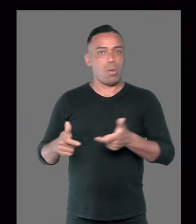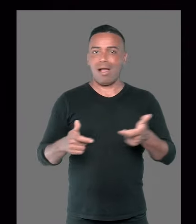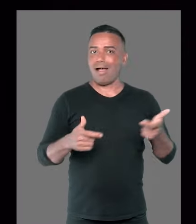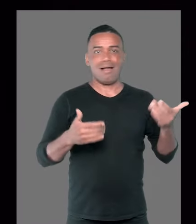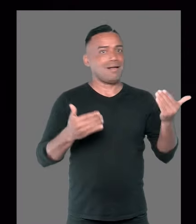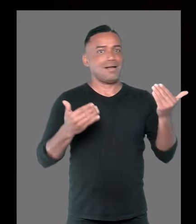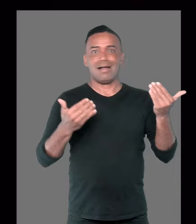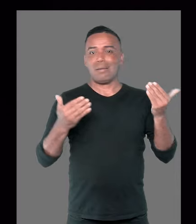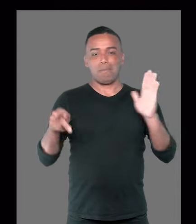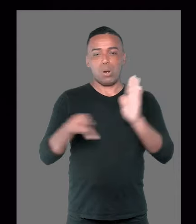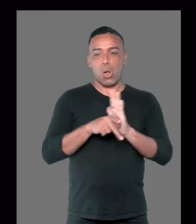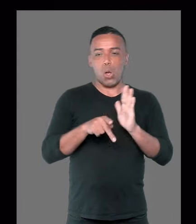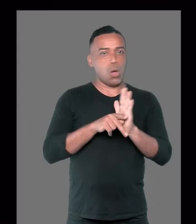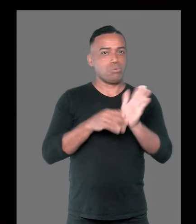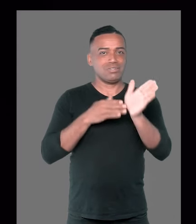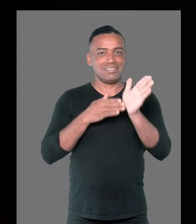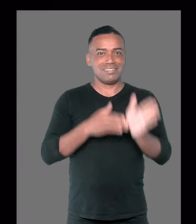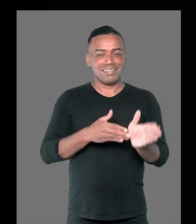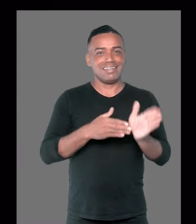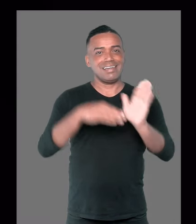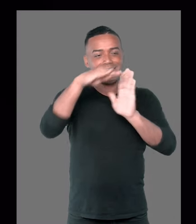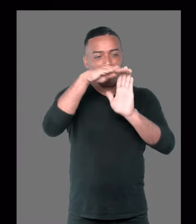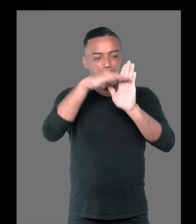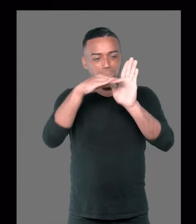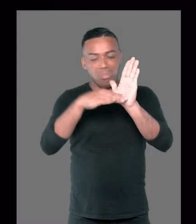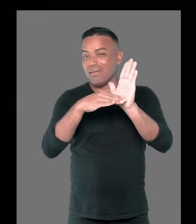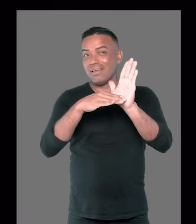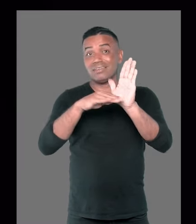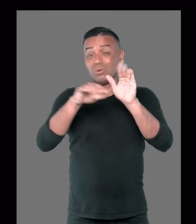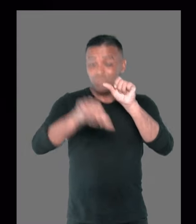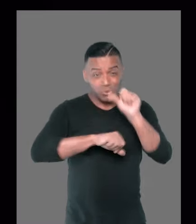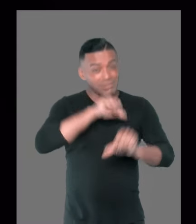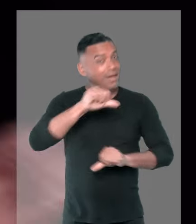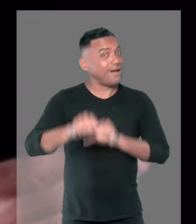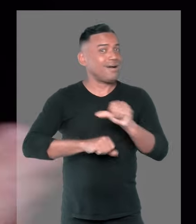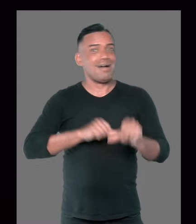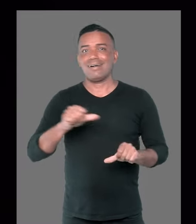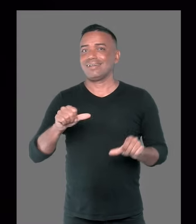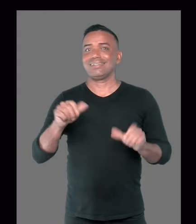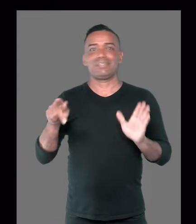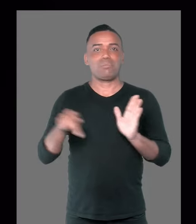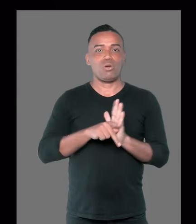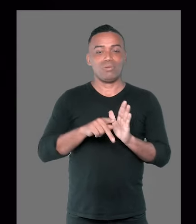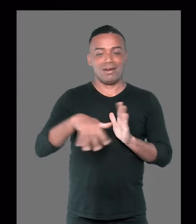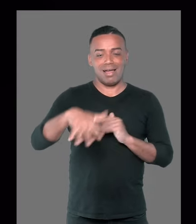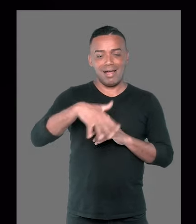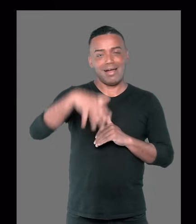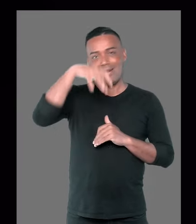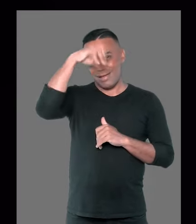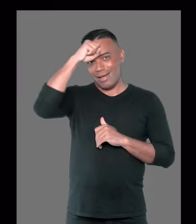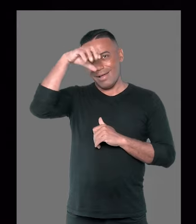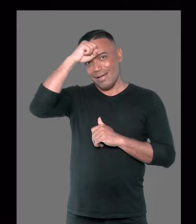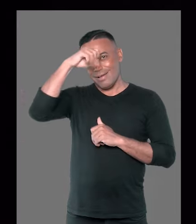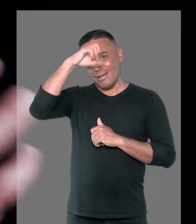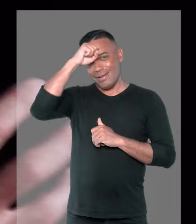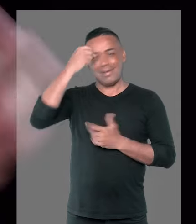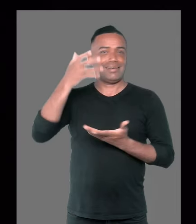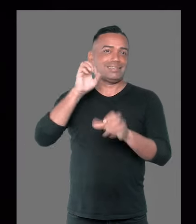da realidade faz uma transformação radical por exemplo nos processos de aprendizado então